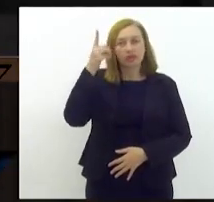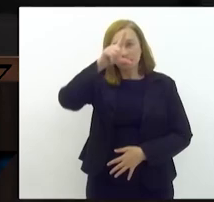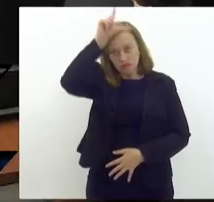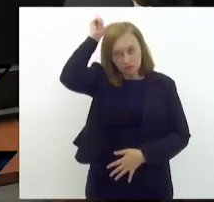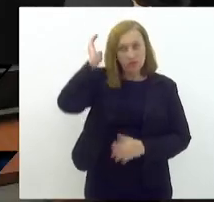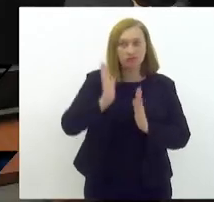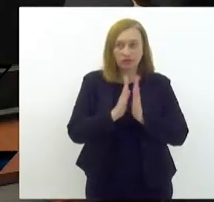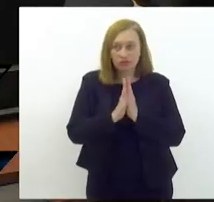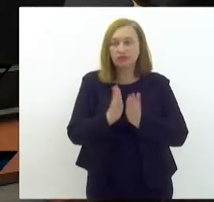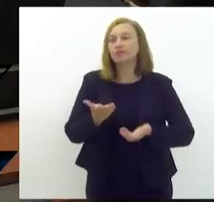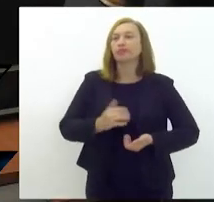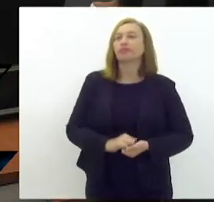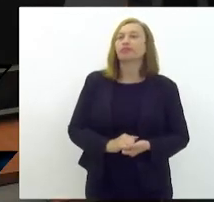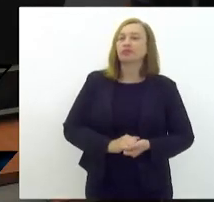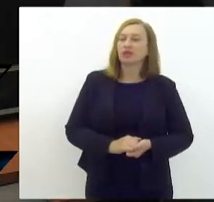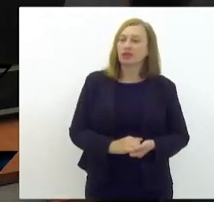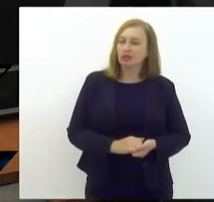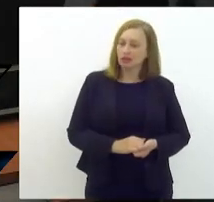por favor